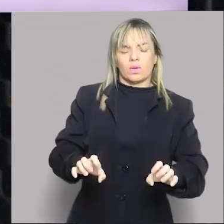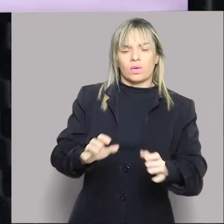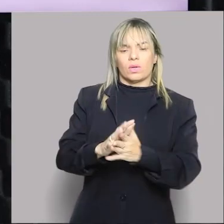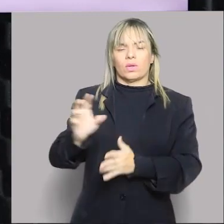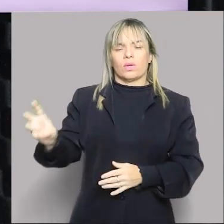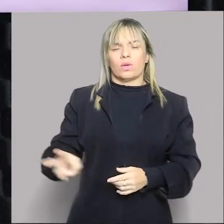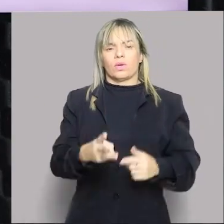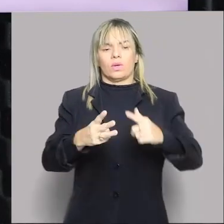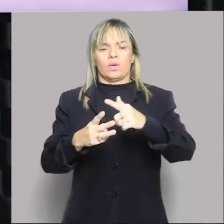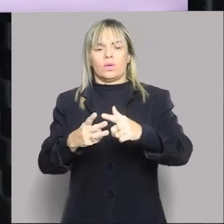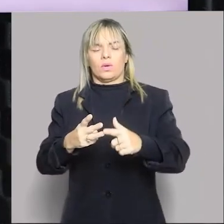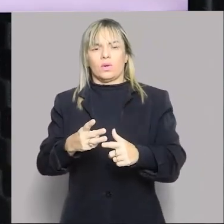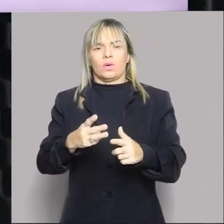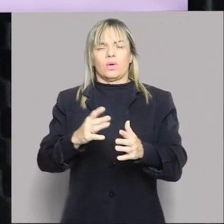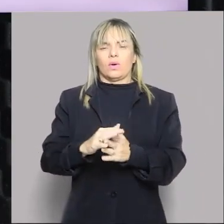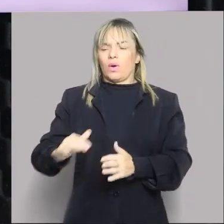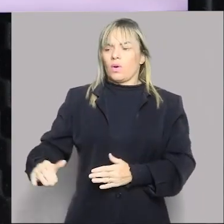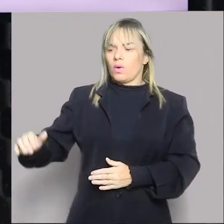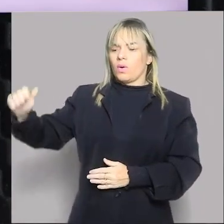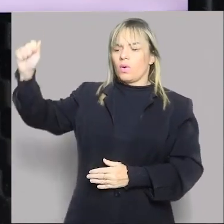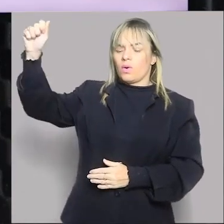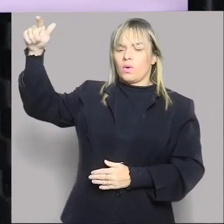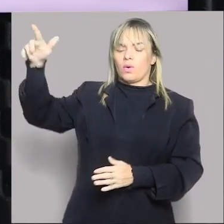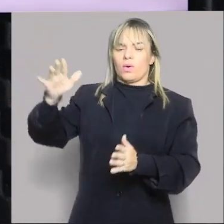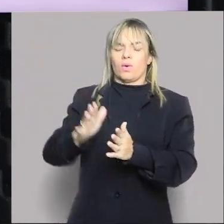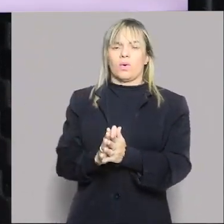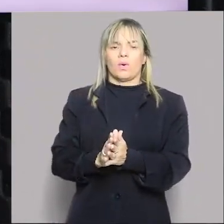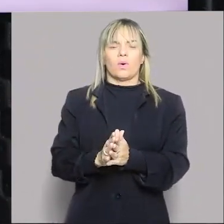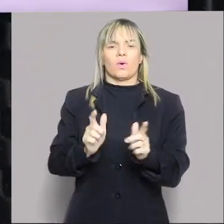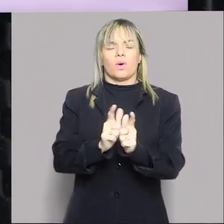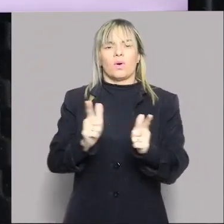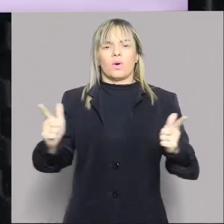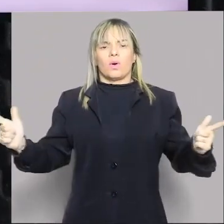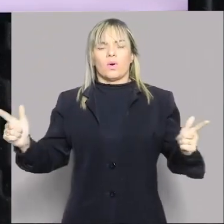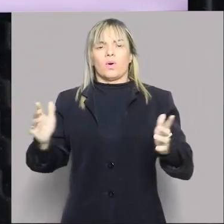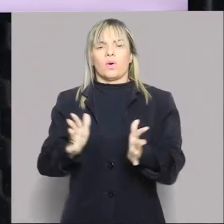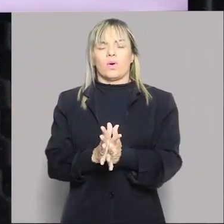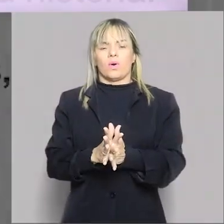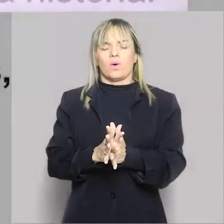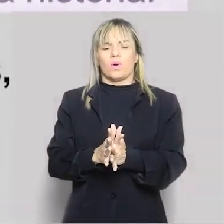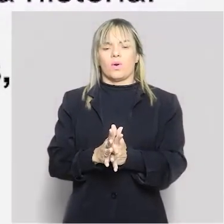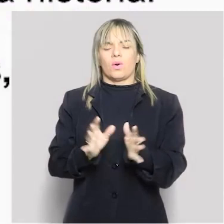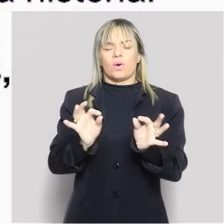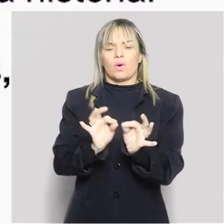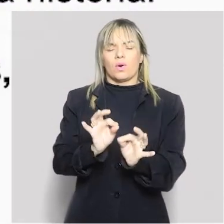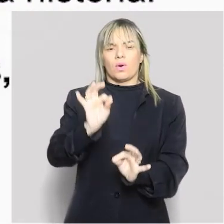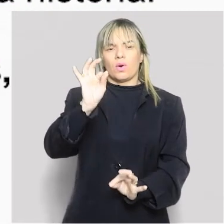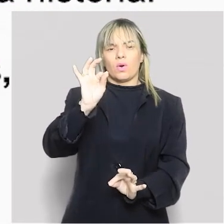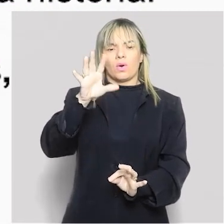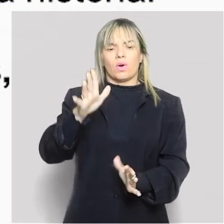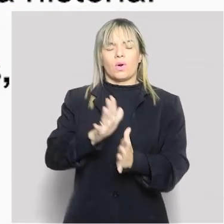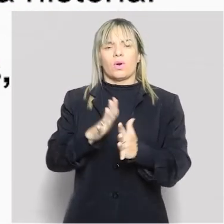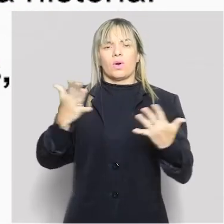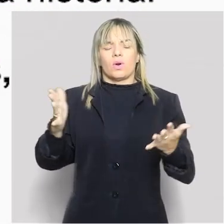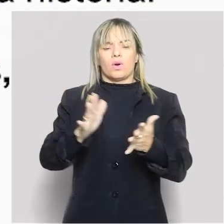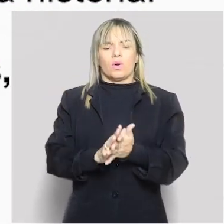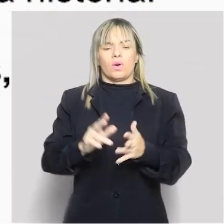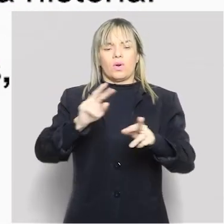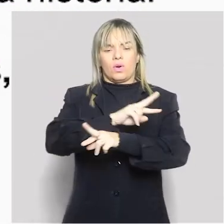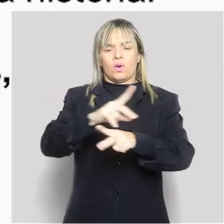3 dimensões, a altura, largura e comprimento, ela pode ser feita com diversos materiais.